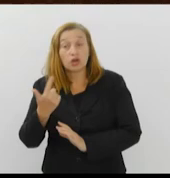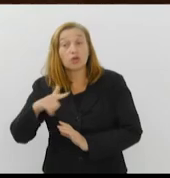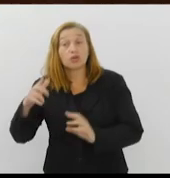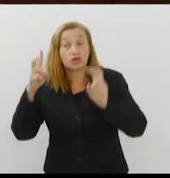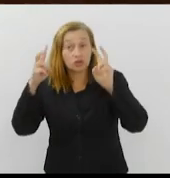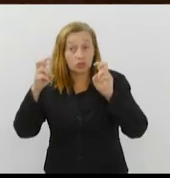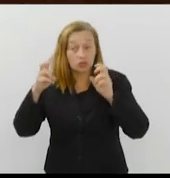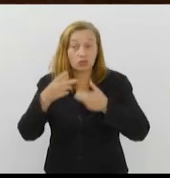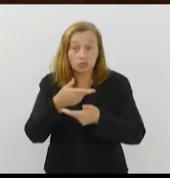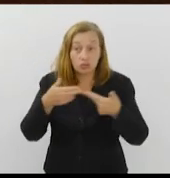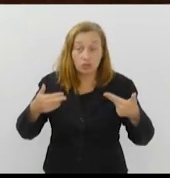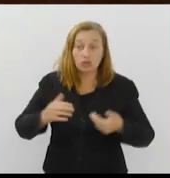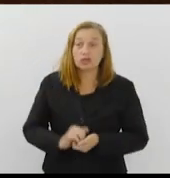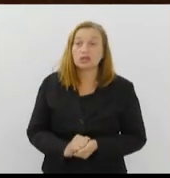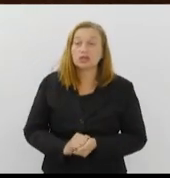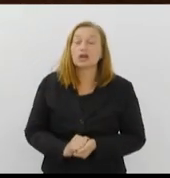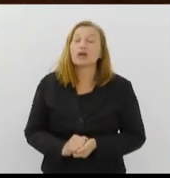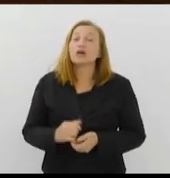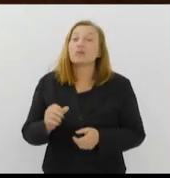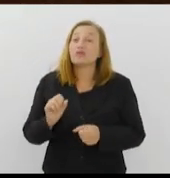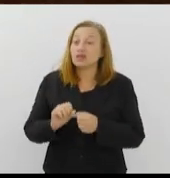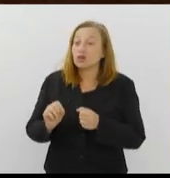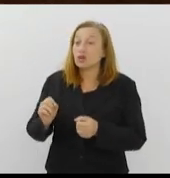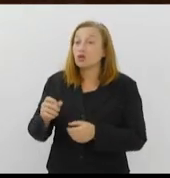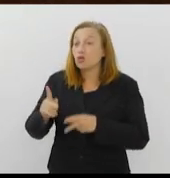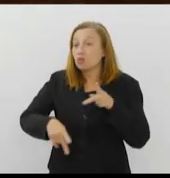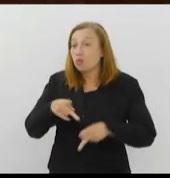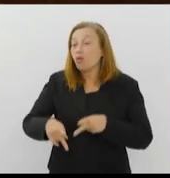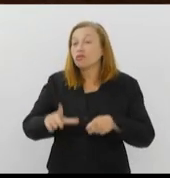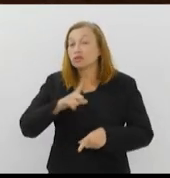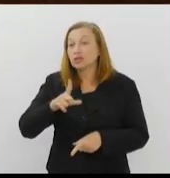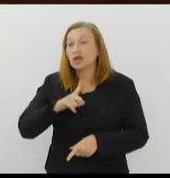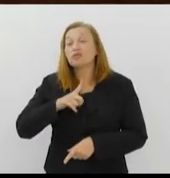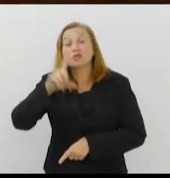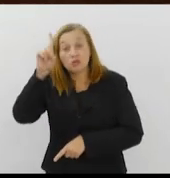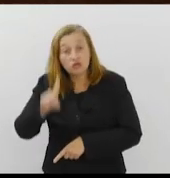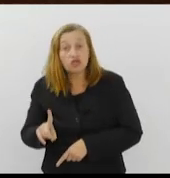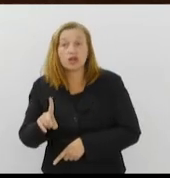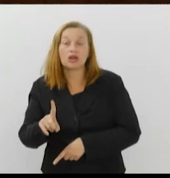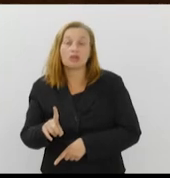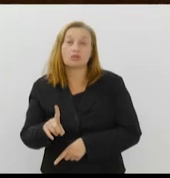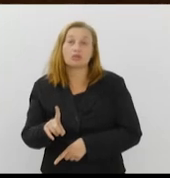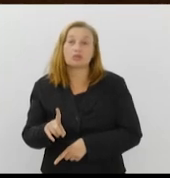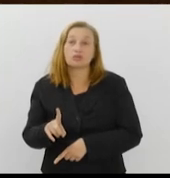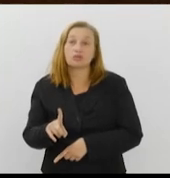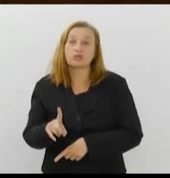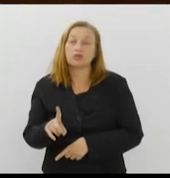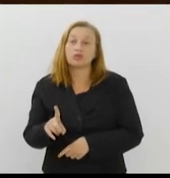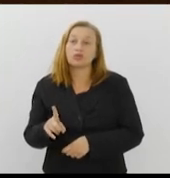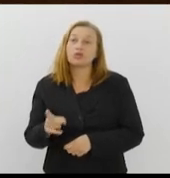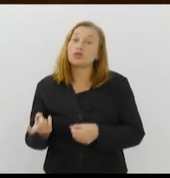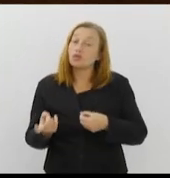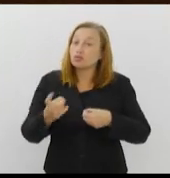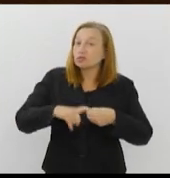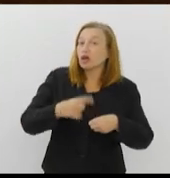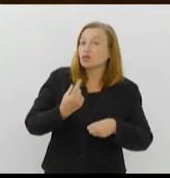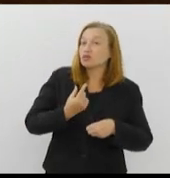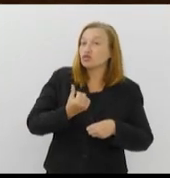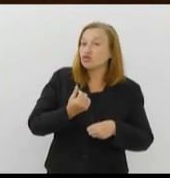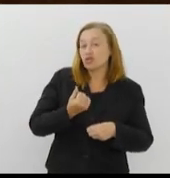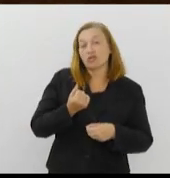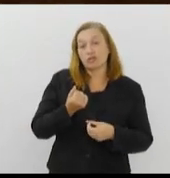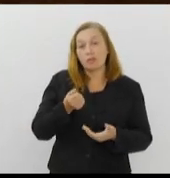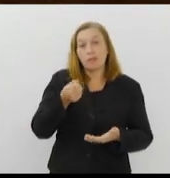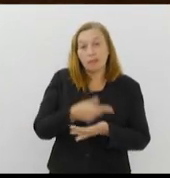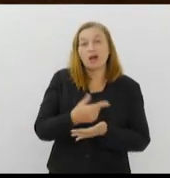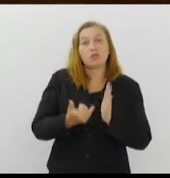com que a população tenha o seu dinheiro pago através de impostos retornado com serviços de excelência. Então, nós